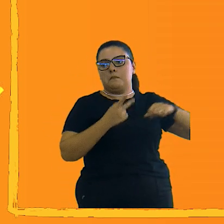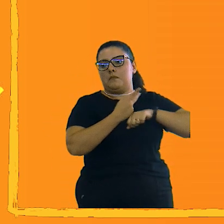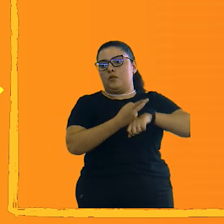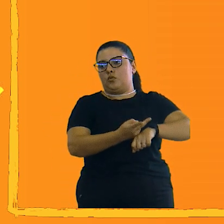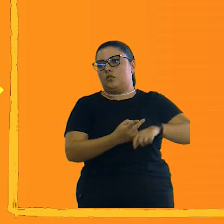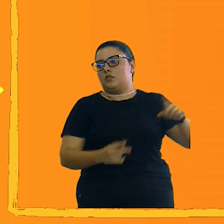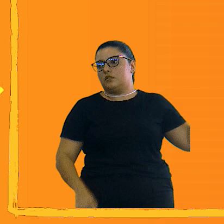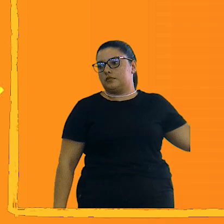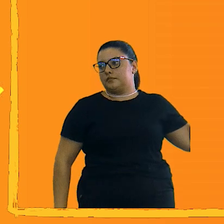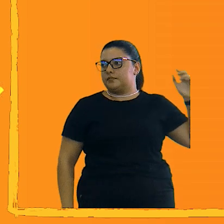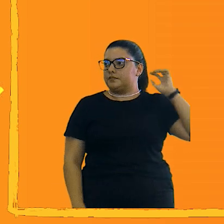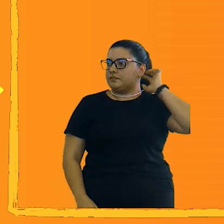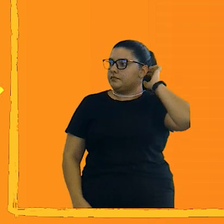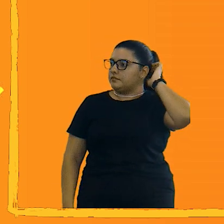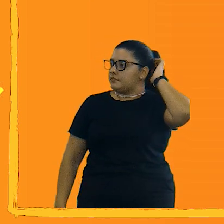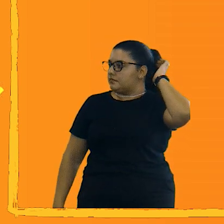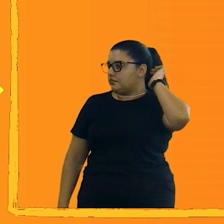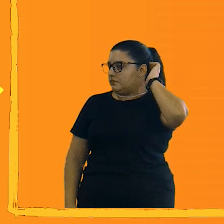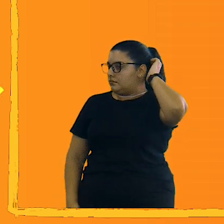uma observação